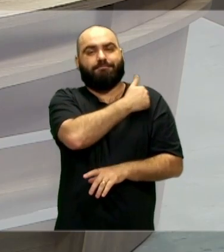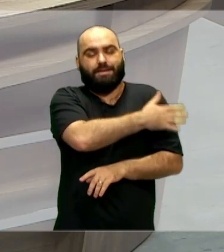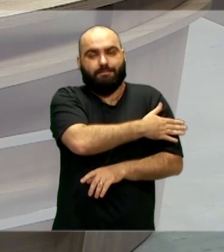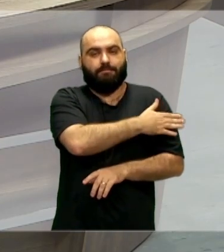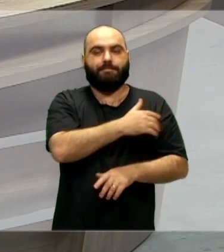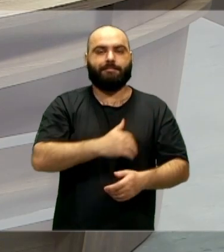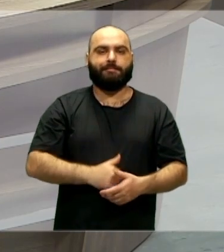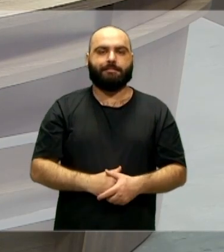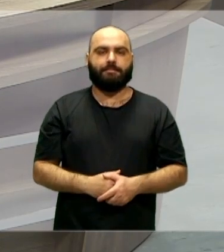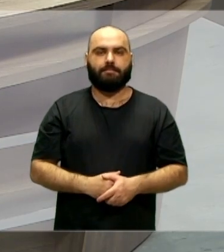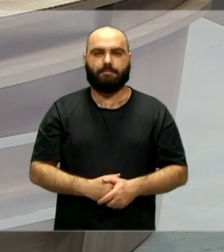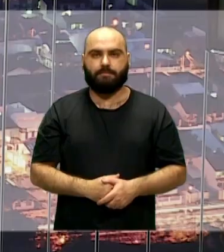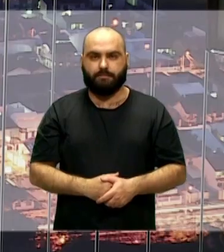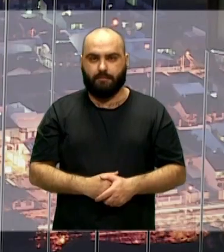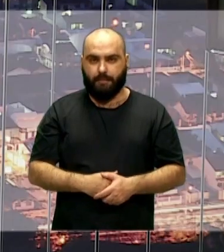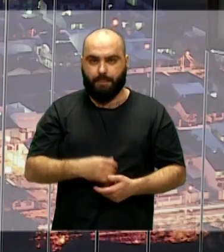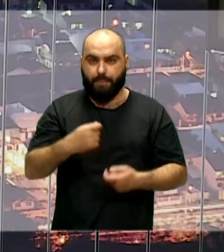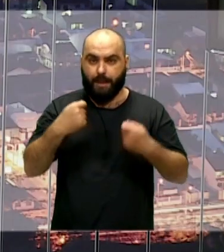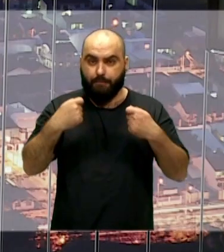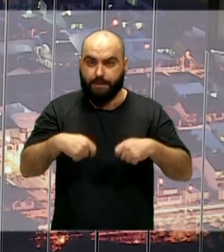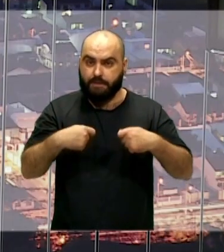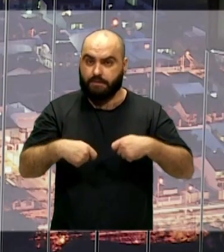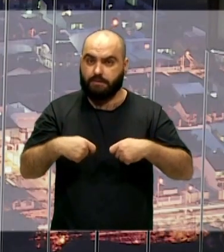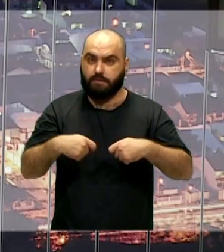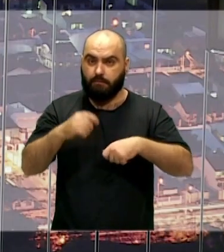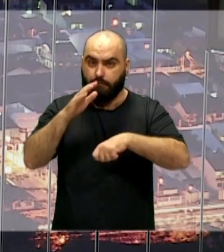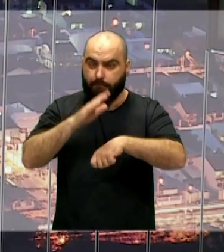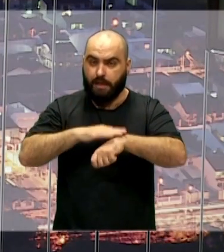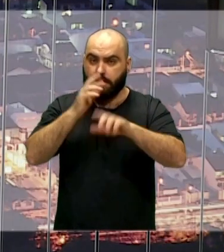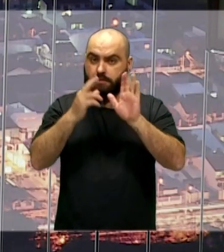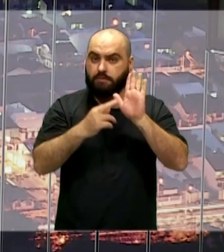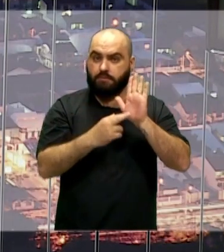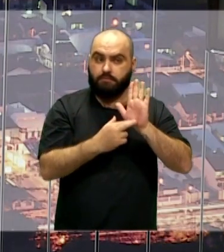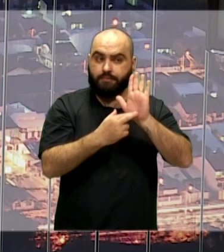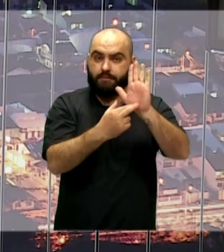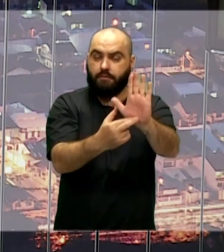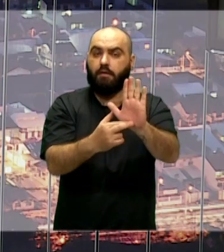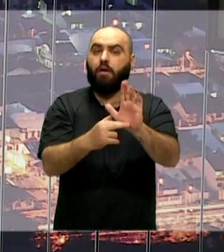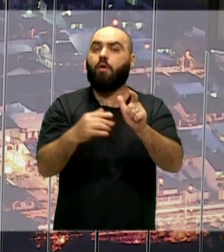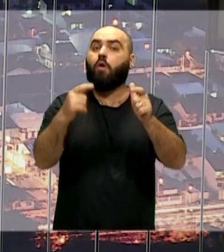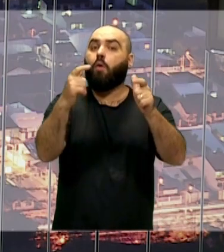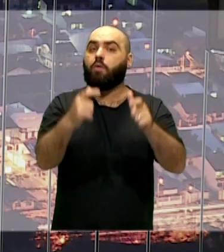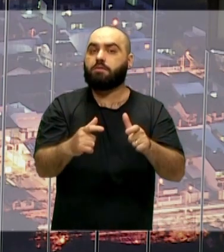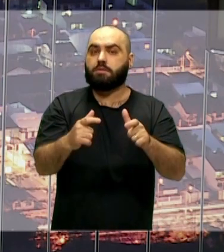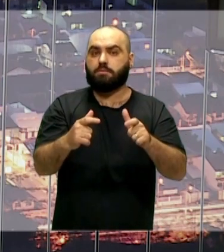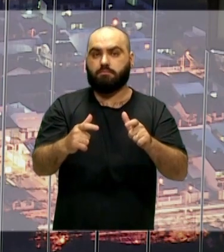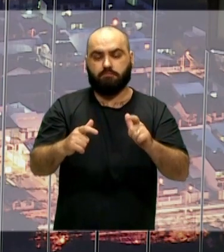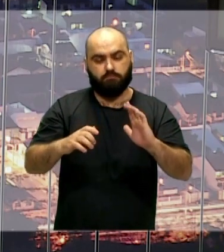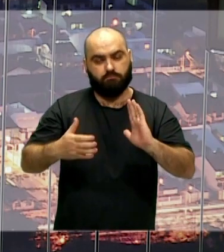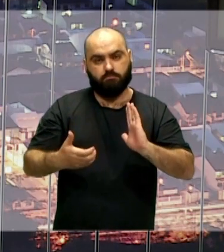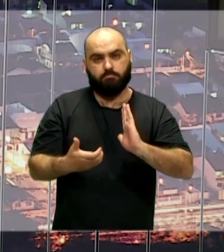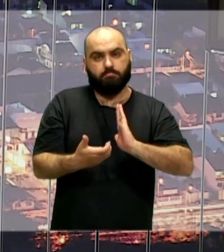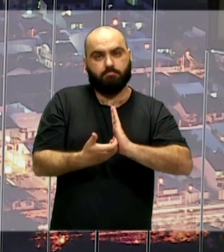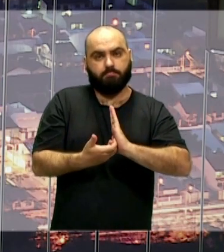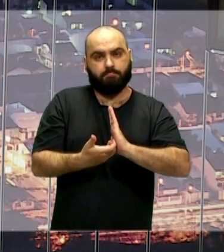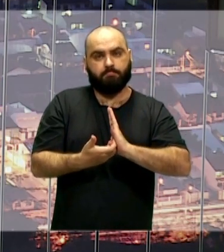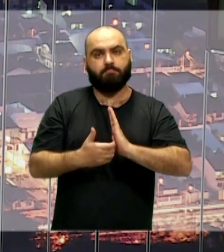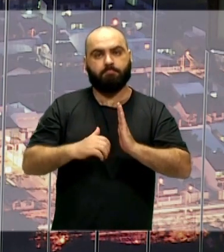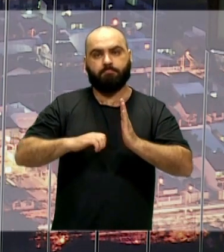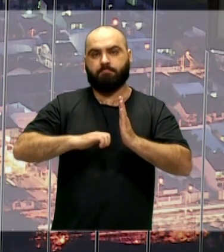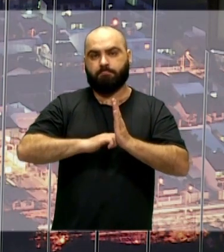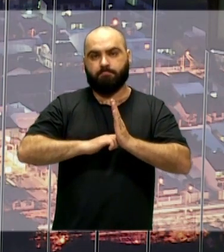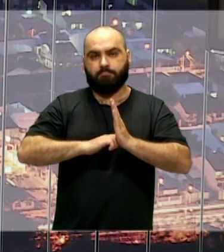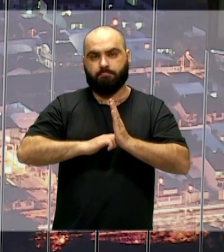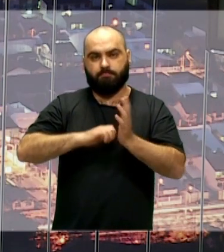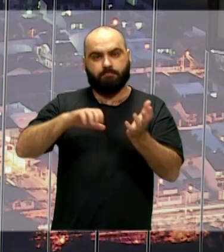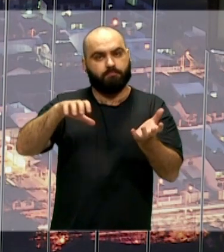Com mais representatividade, inclusive nos parlamentos, né, a ocupação política dos